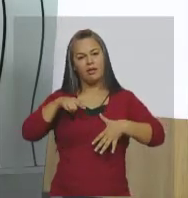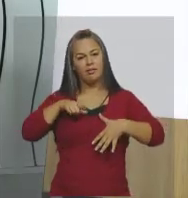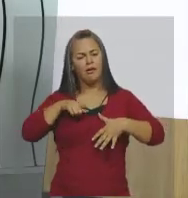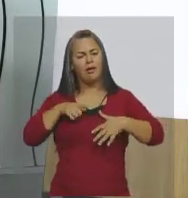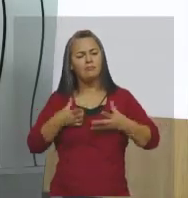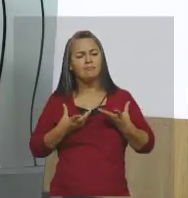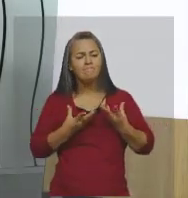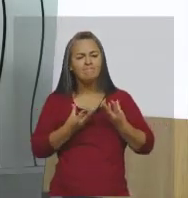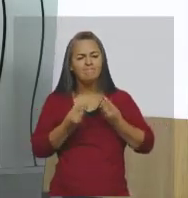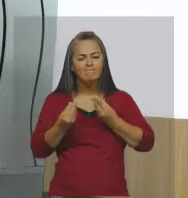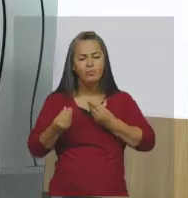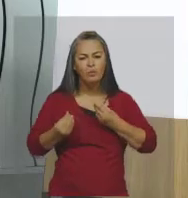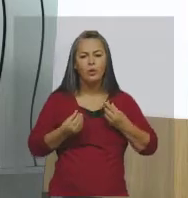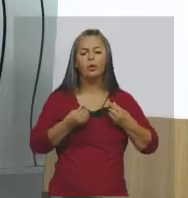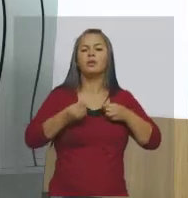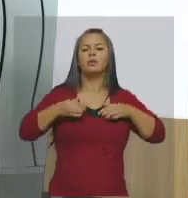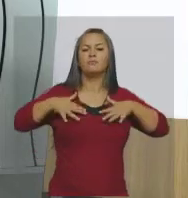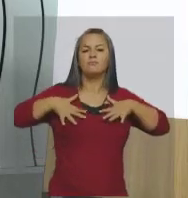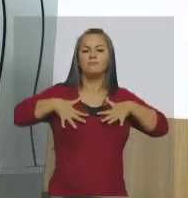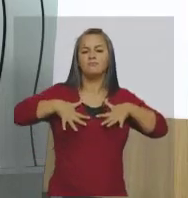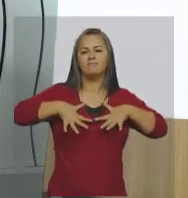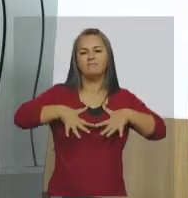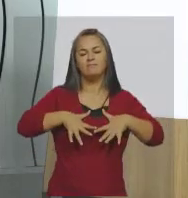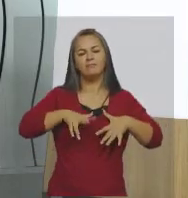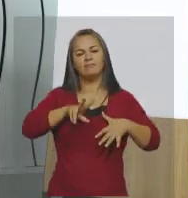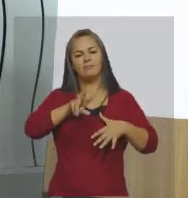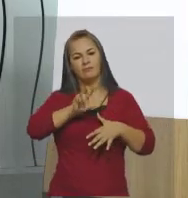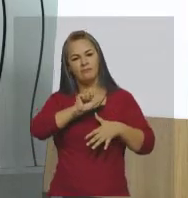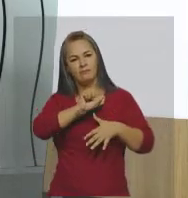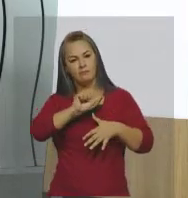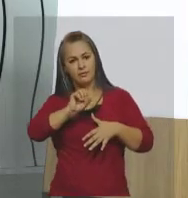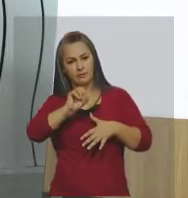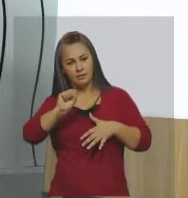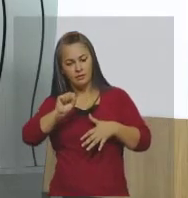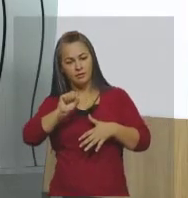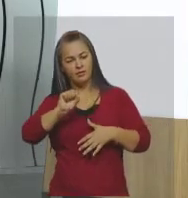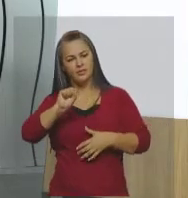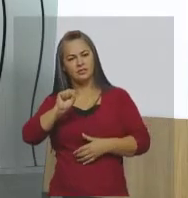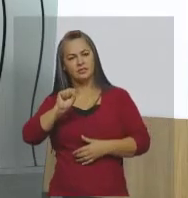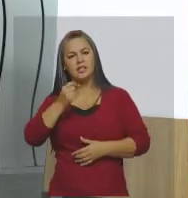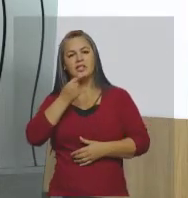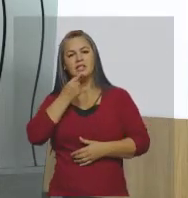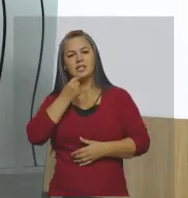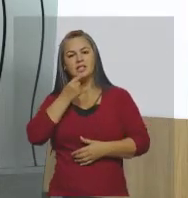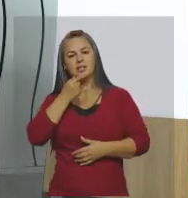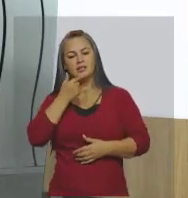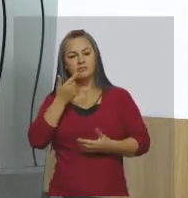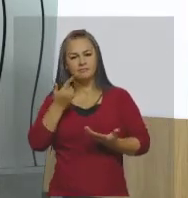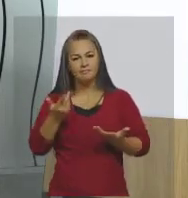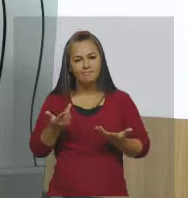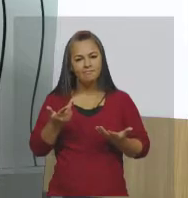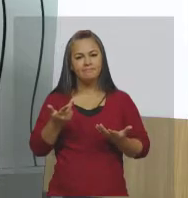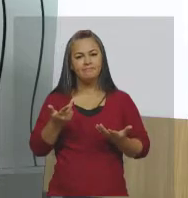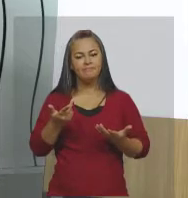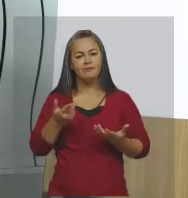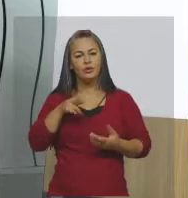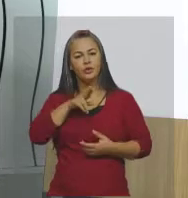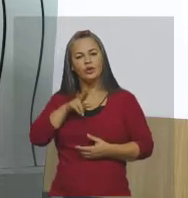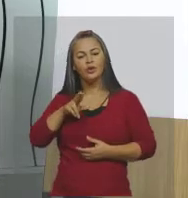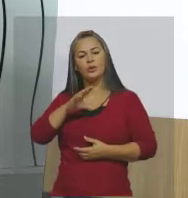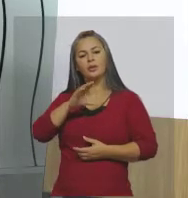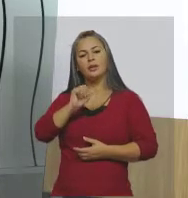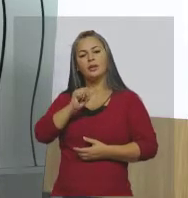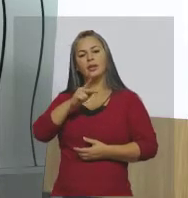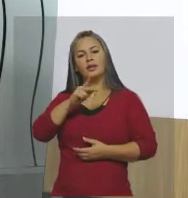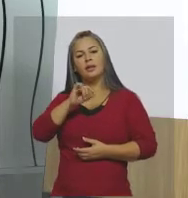Eles têm uma grande rede de vasos sanguíneos, especificamente mais ainda os capilares sanguíneos, que são